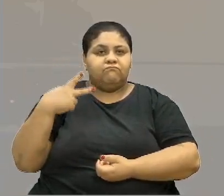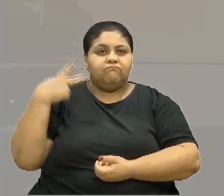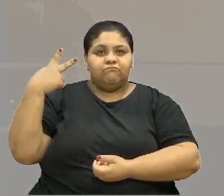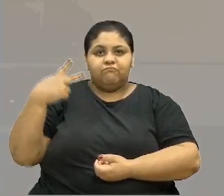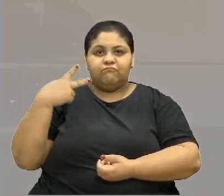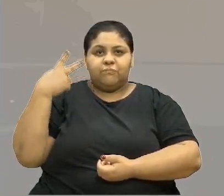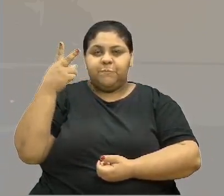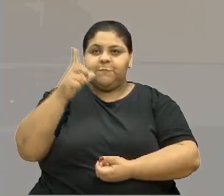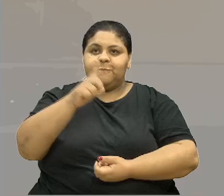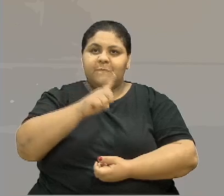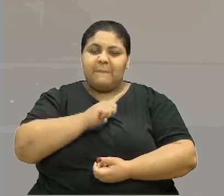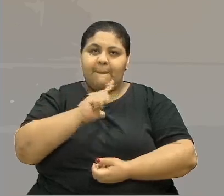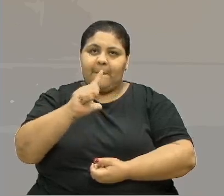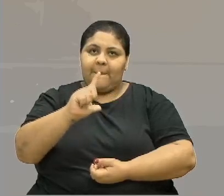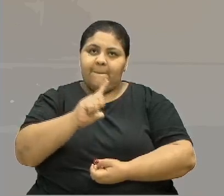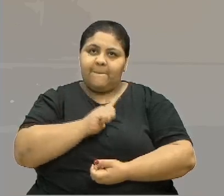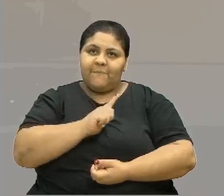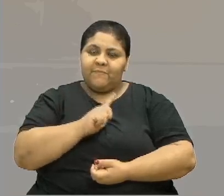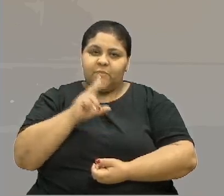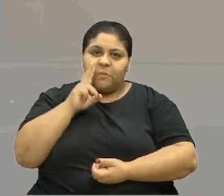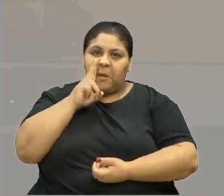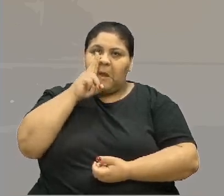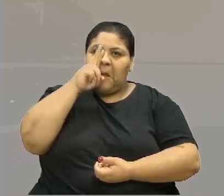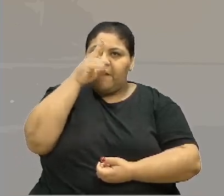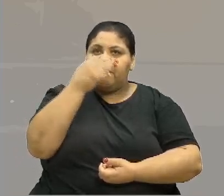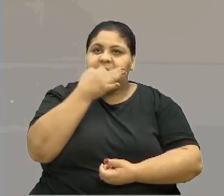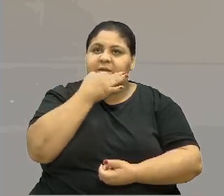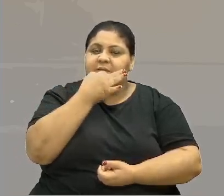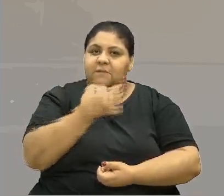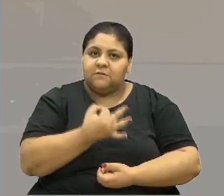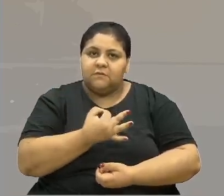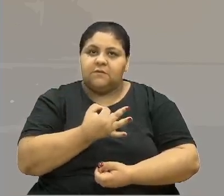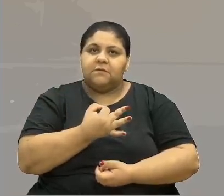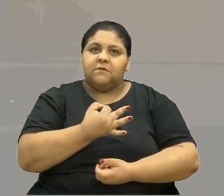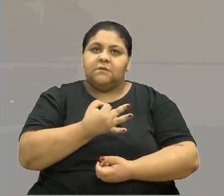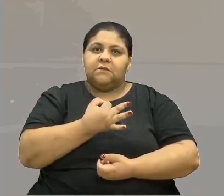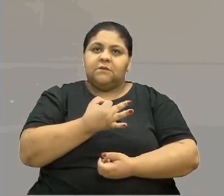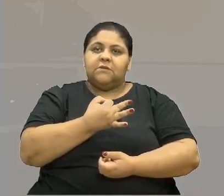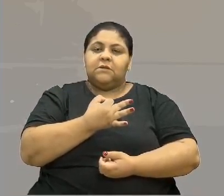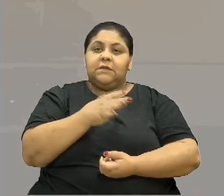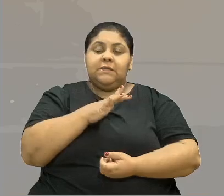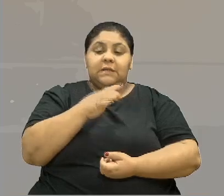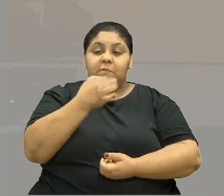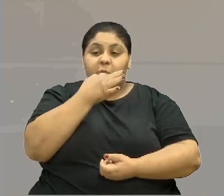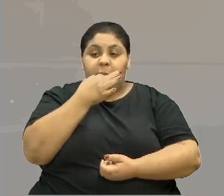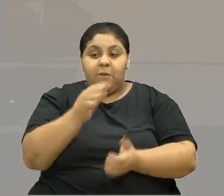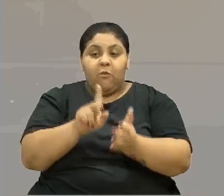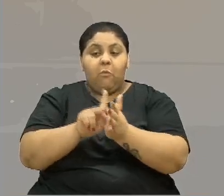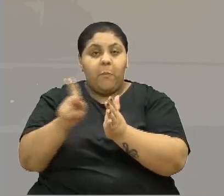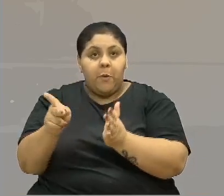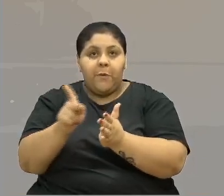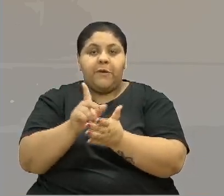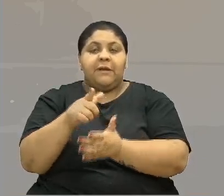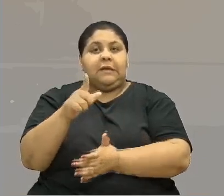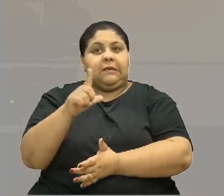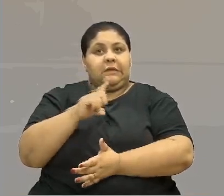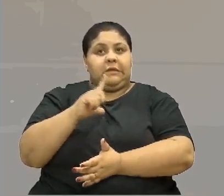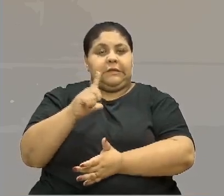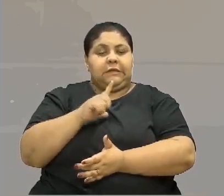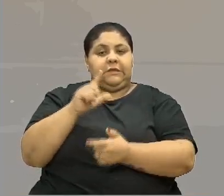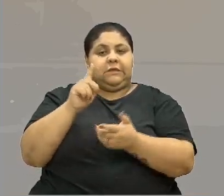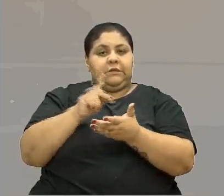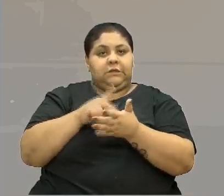que temos a força da opinião, que somos formadores de opinião, a gente